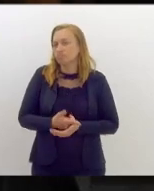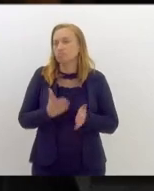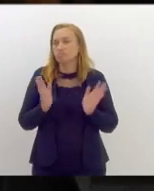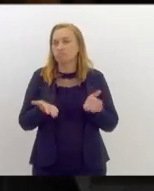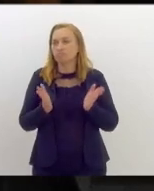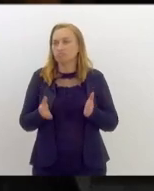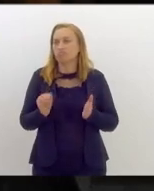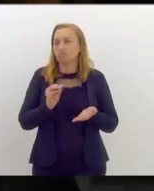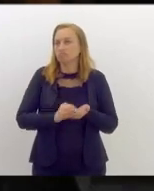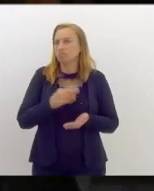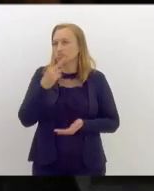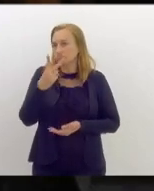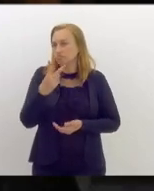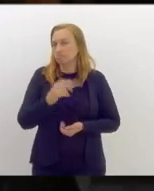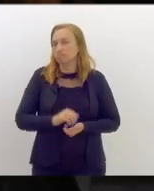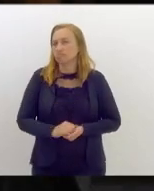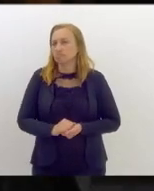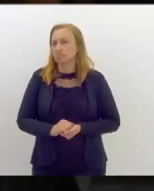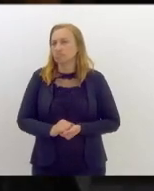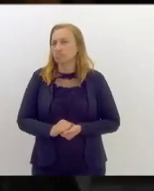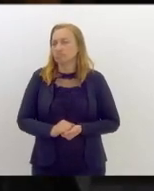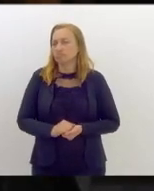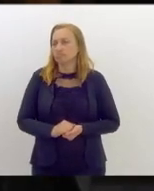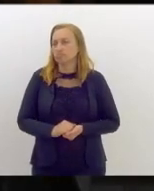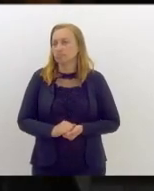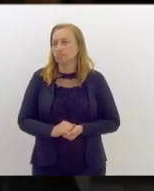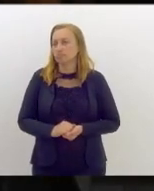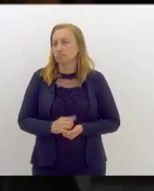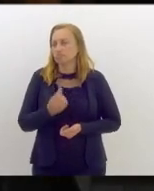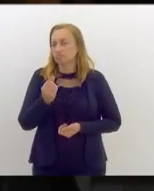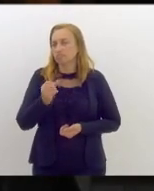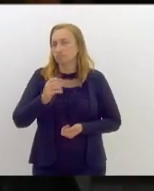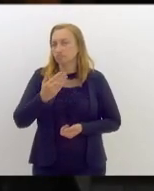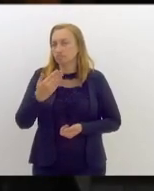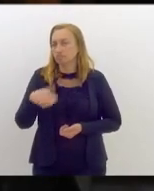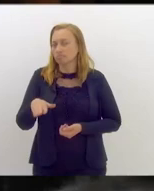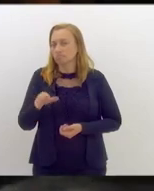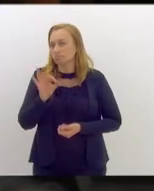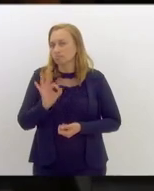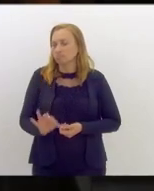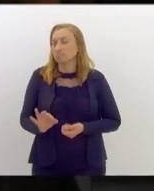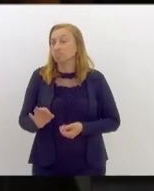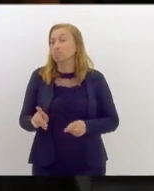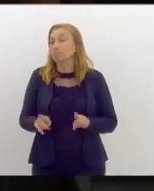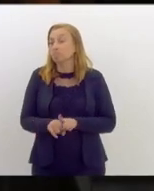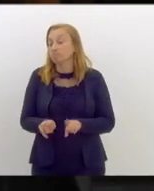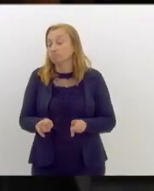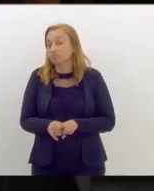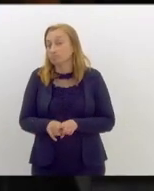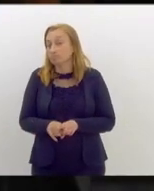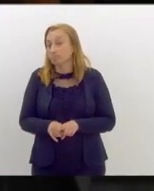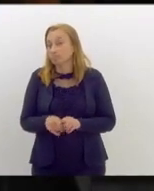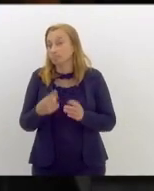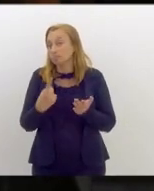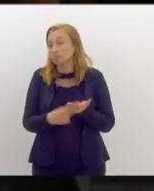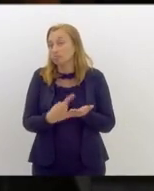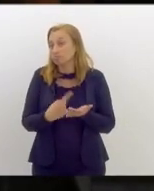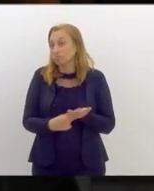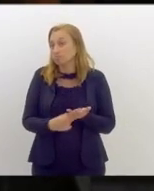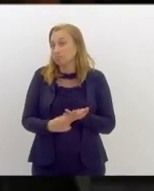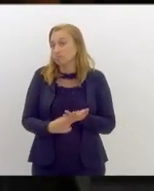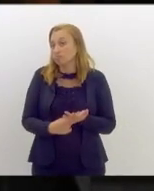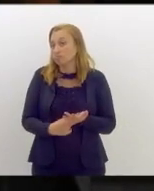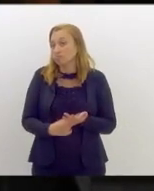faltam duas ao redor de 6 e meio por cento além disso esse acordo previa